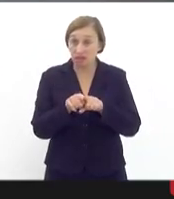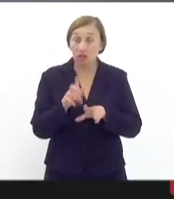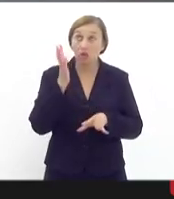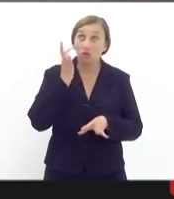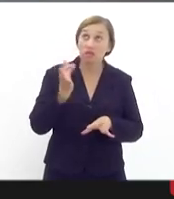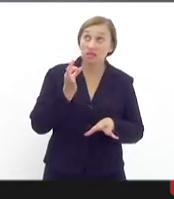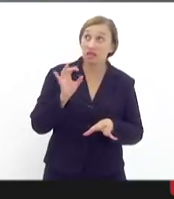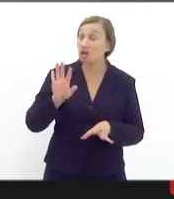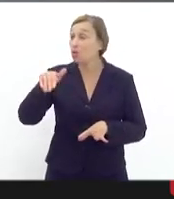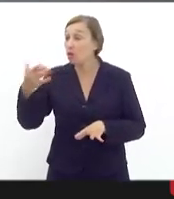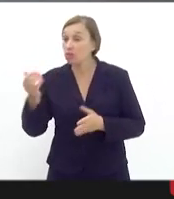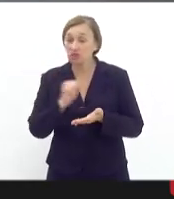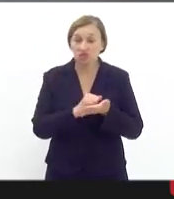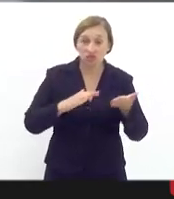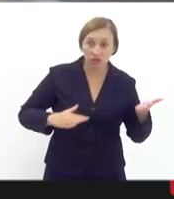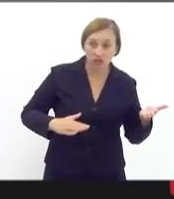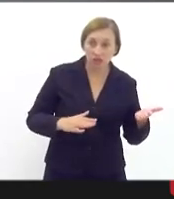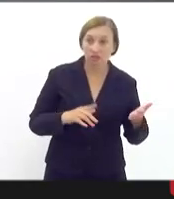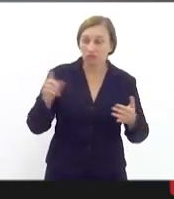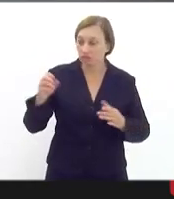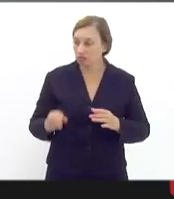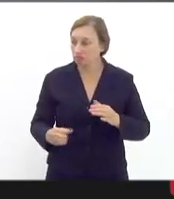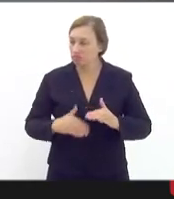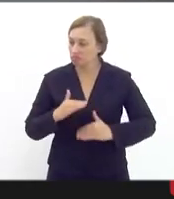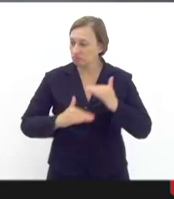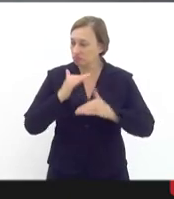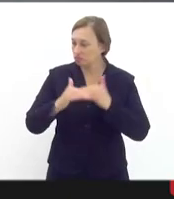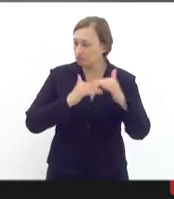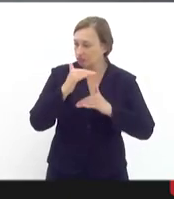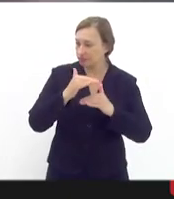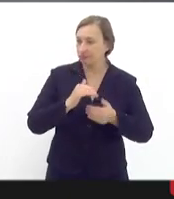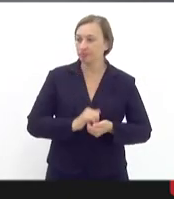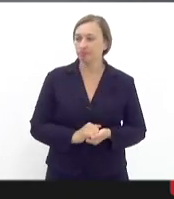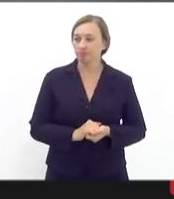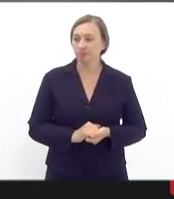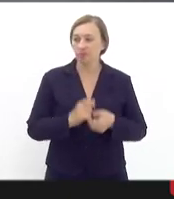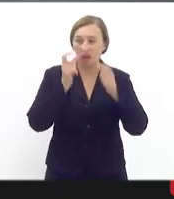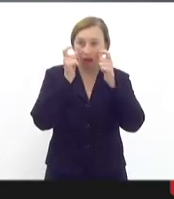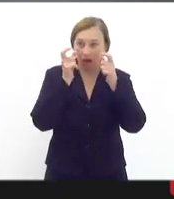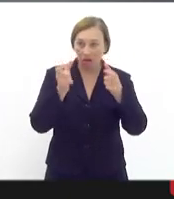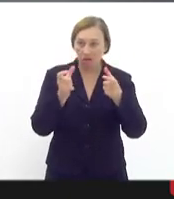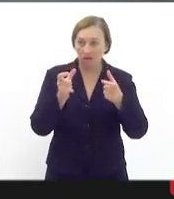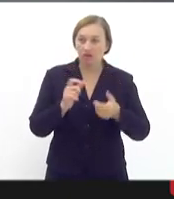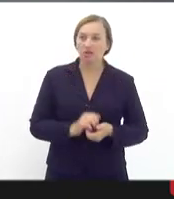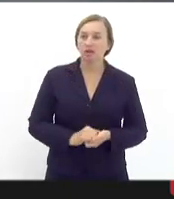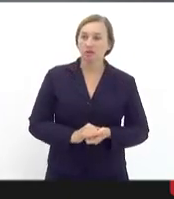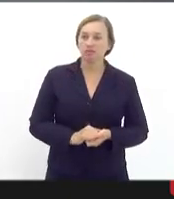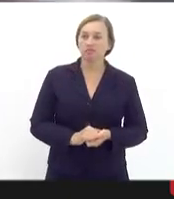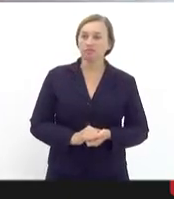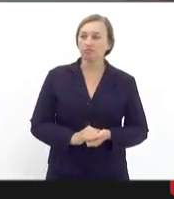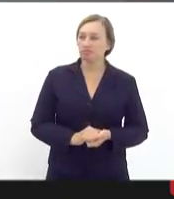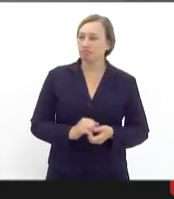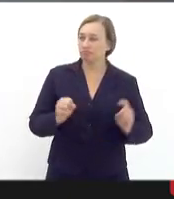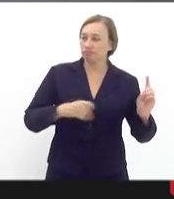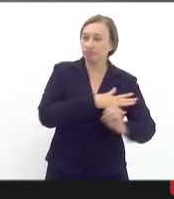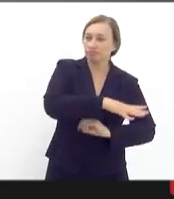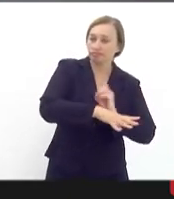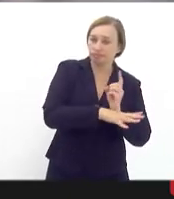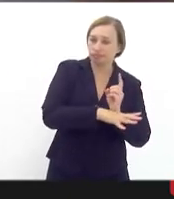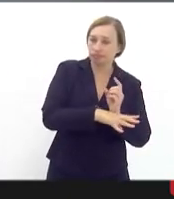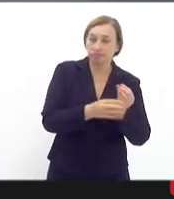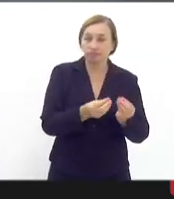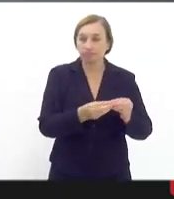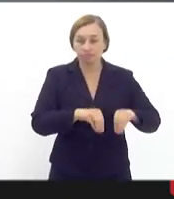quais são as outras atividades que vocês vão desenvolver em vista disso, alertar a sociedade das consequências,